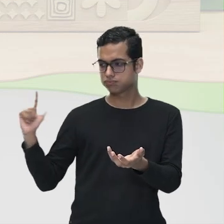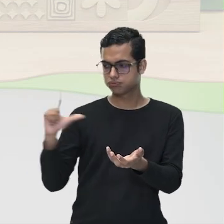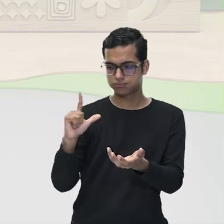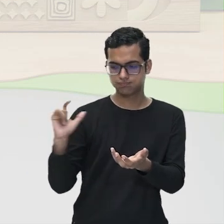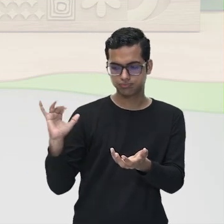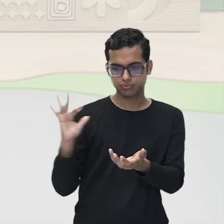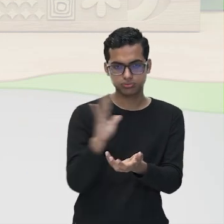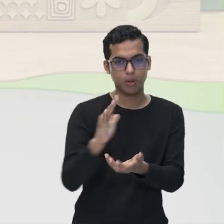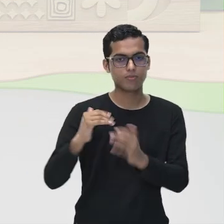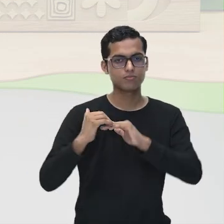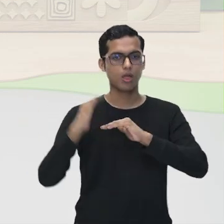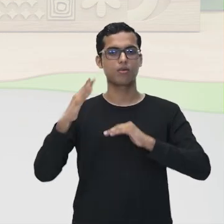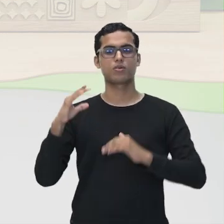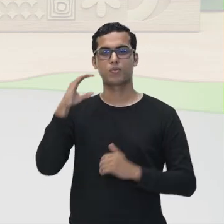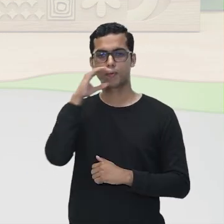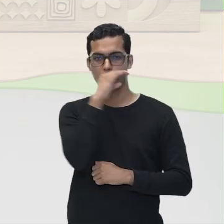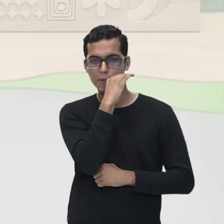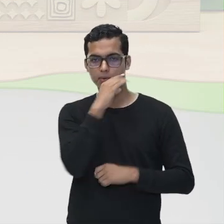aproximadamente